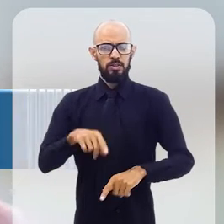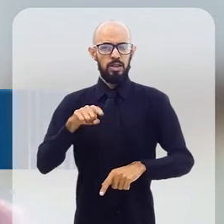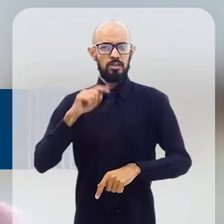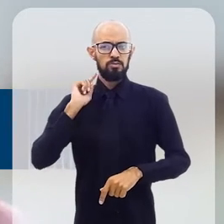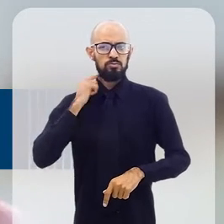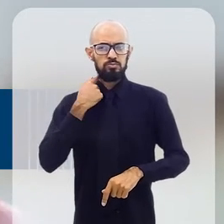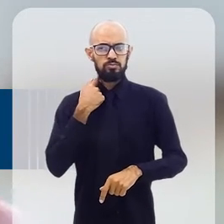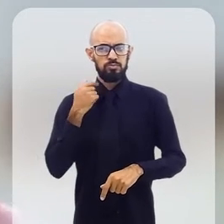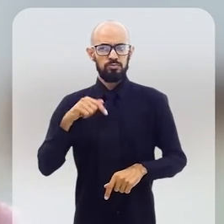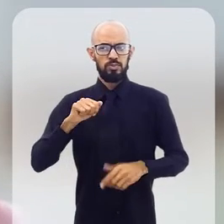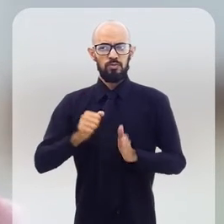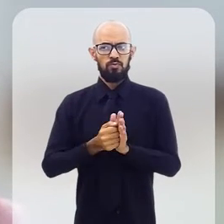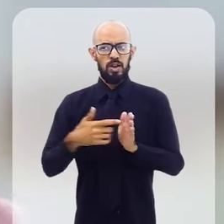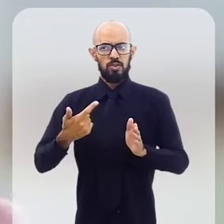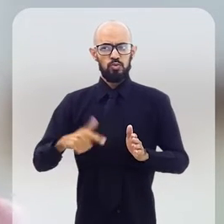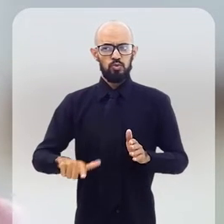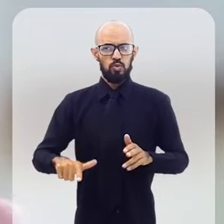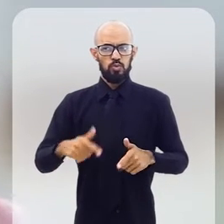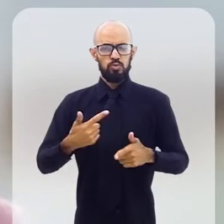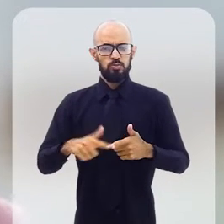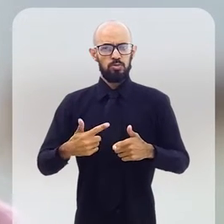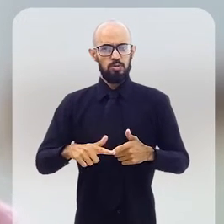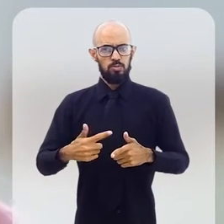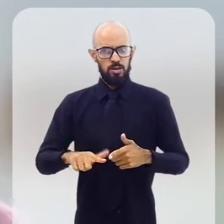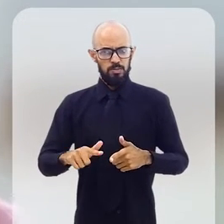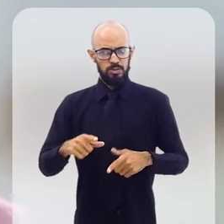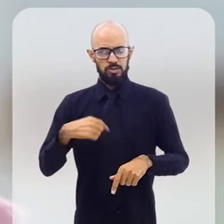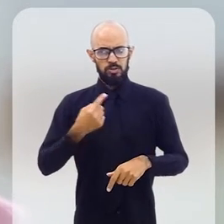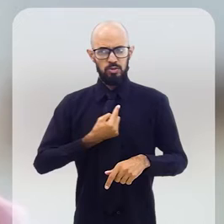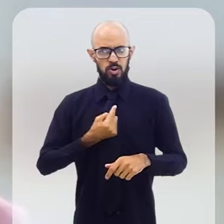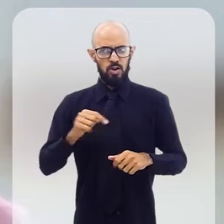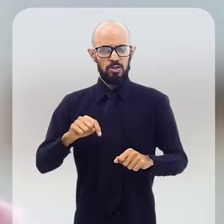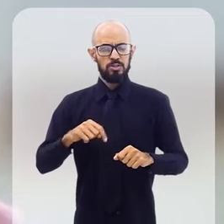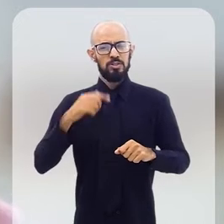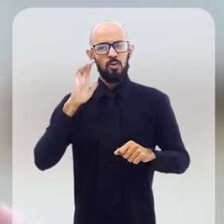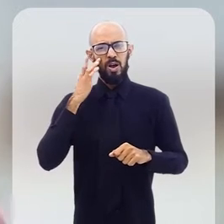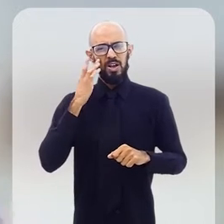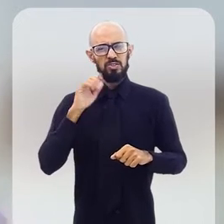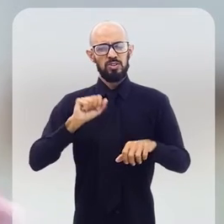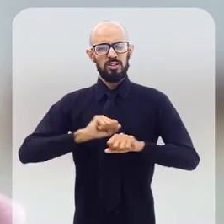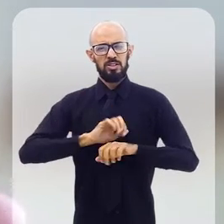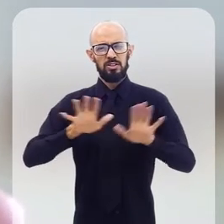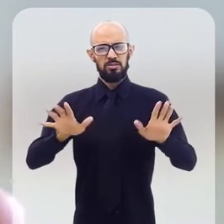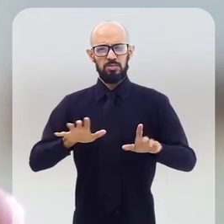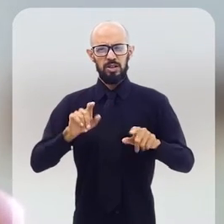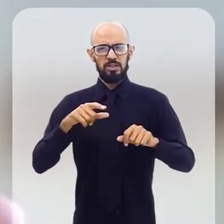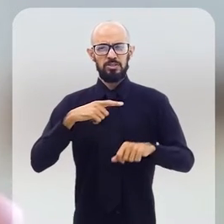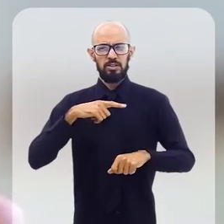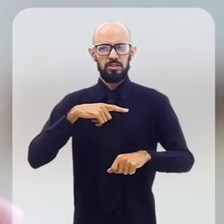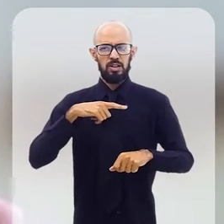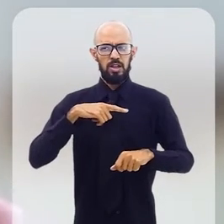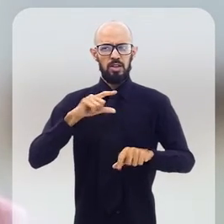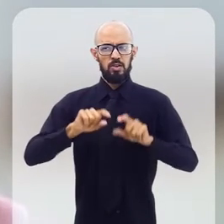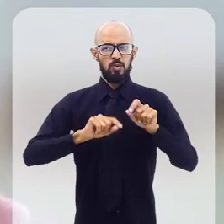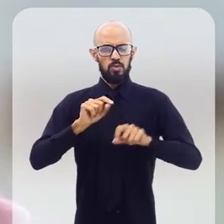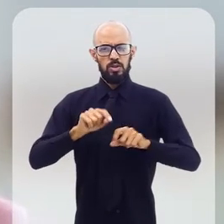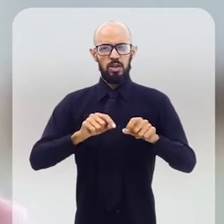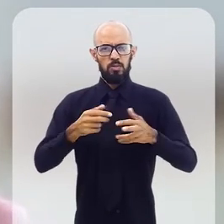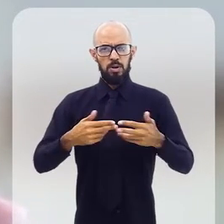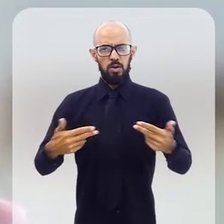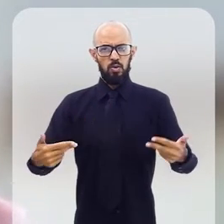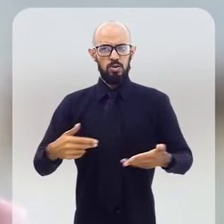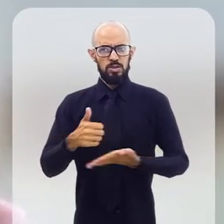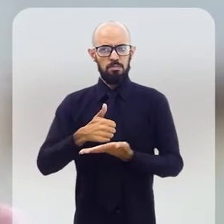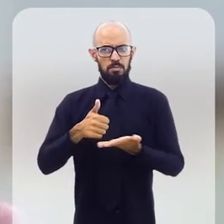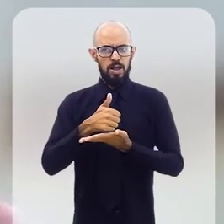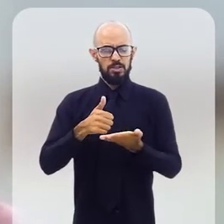questão poluente e de vários outros fatos aí que a gente, eu acho que a transparência ela vem como